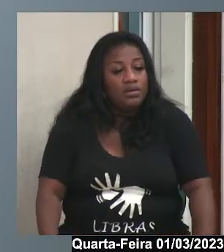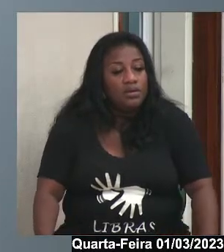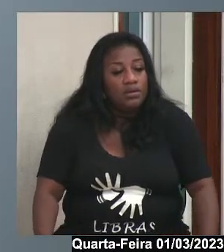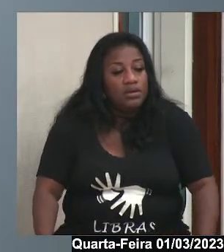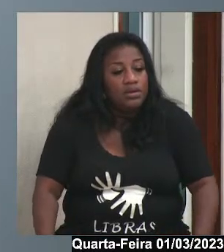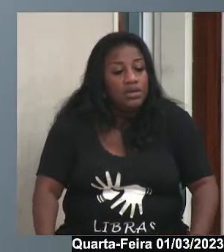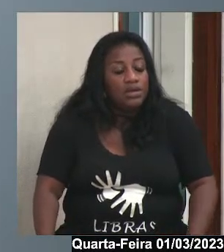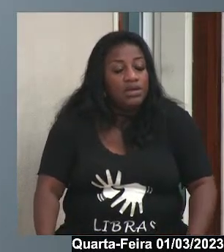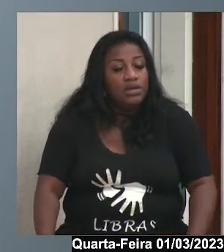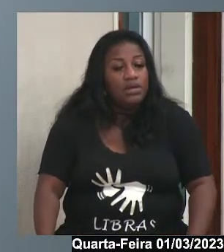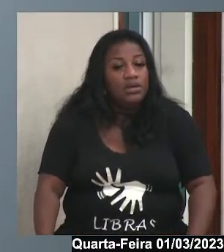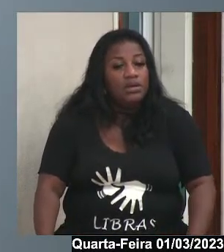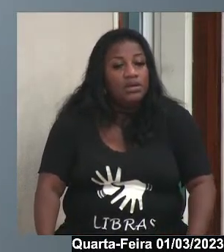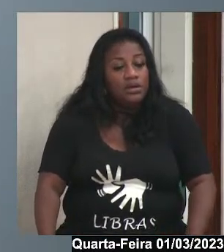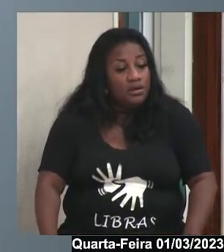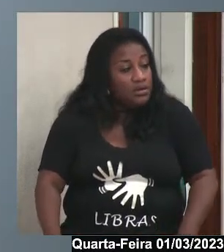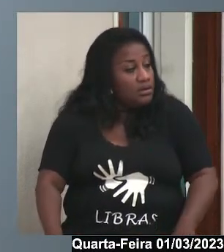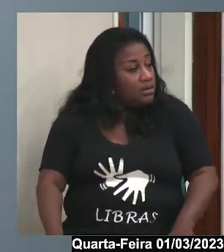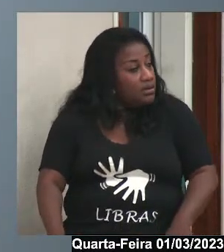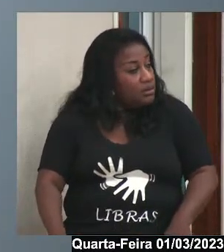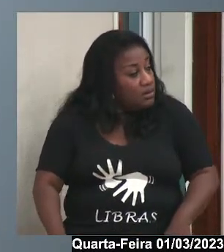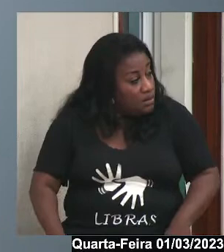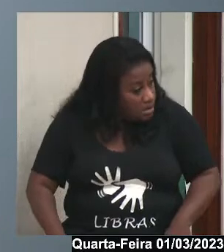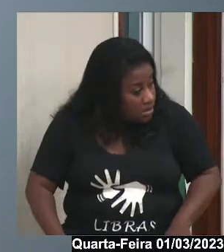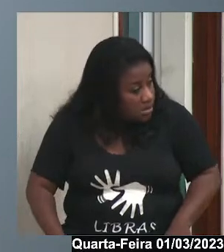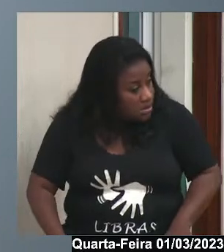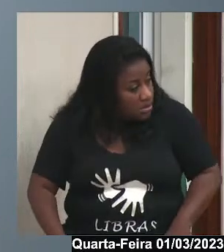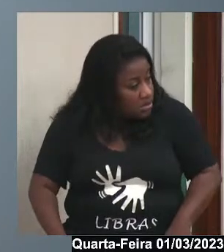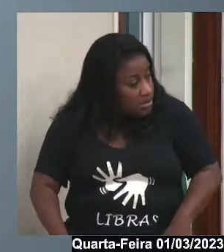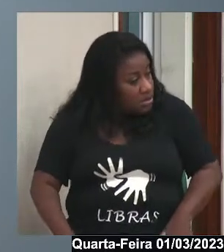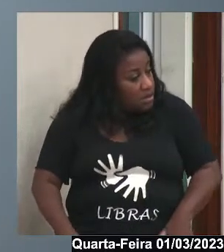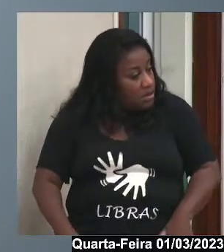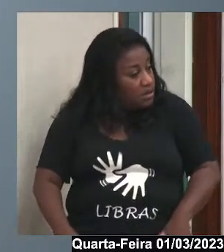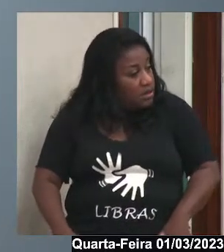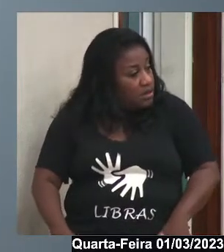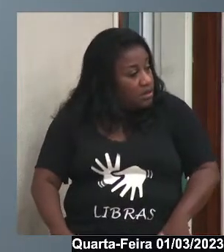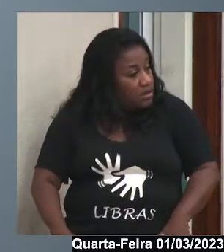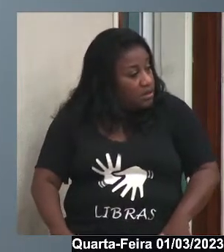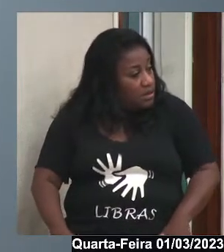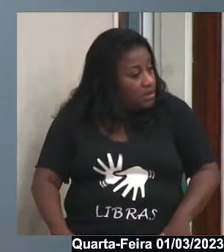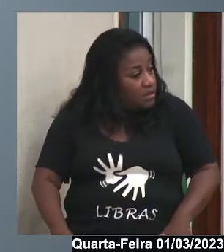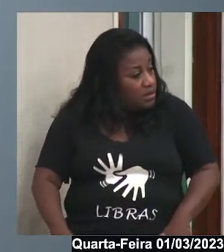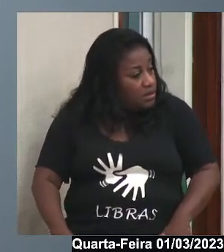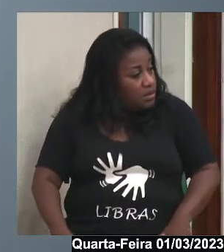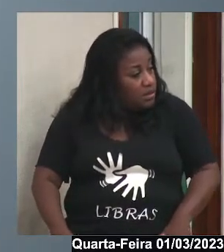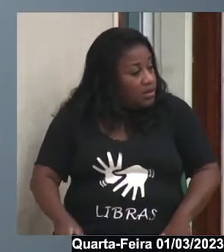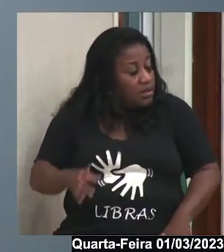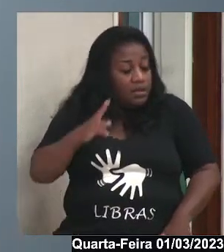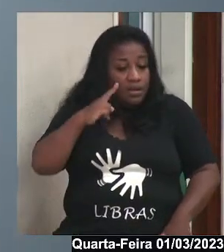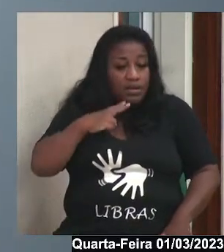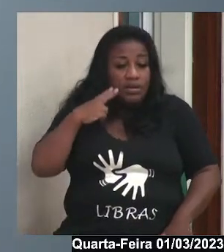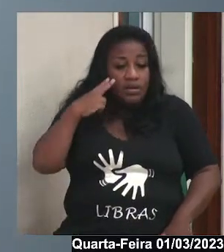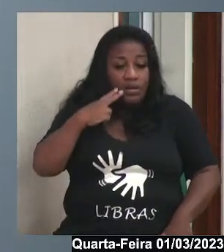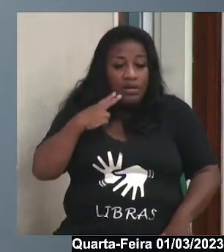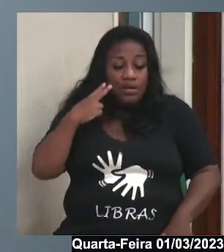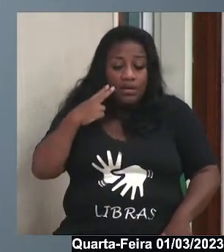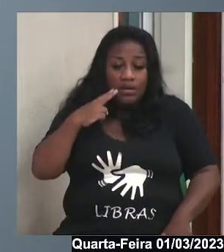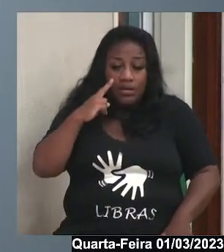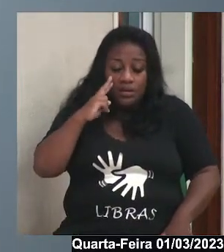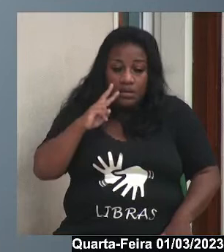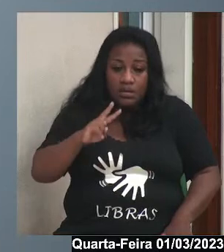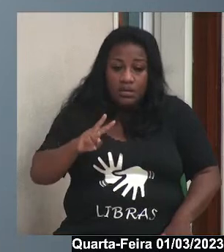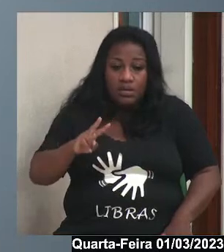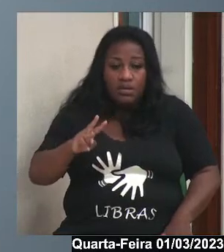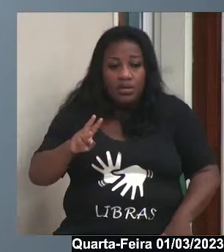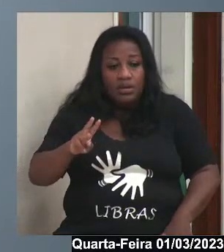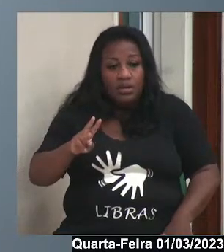Caros colegas vereadores, queria dizer que é ensurdecedor o silêncio que eu vejo aqui nessa casa